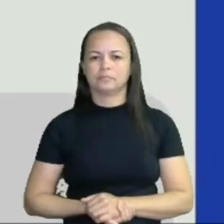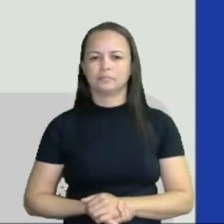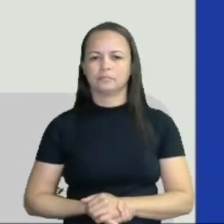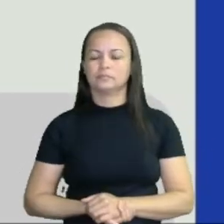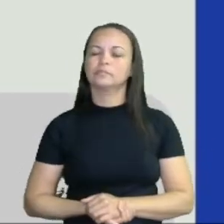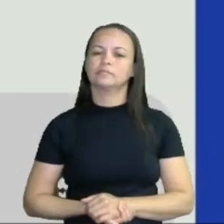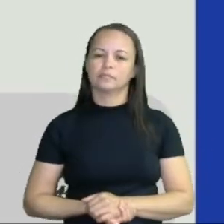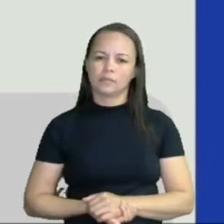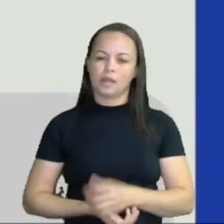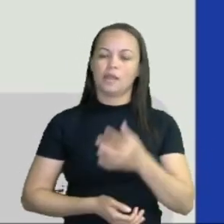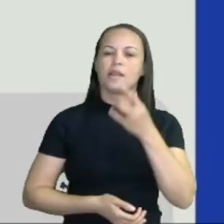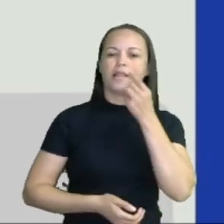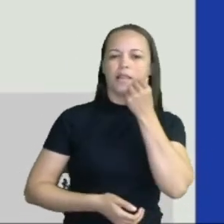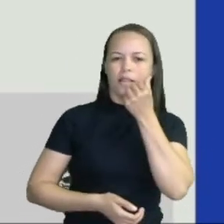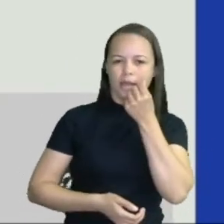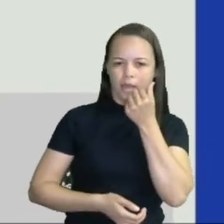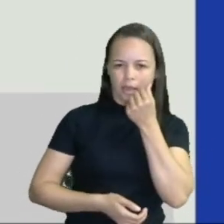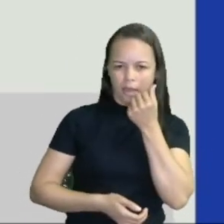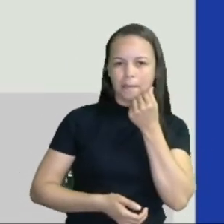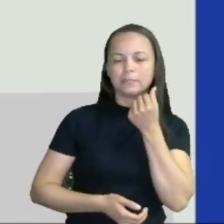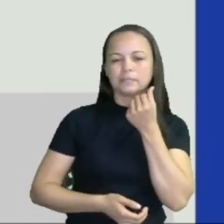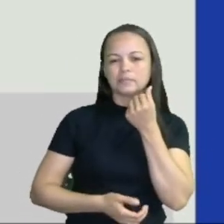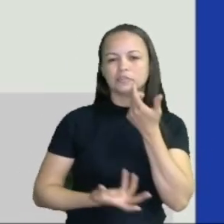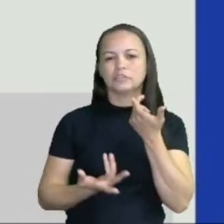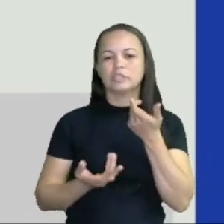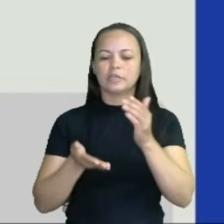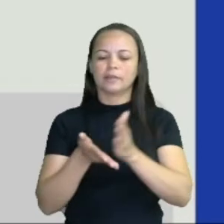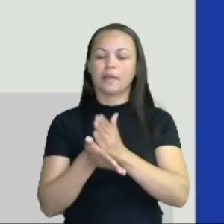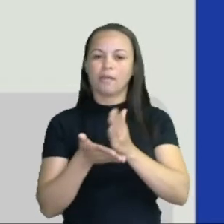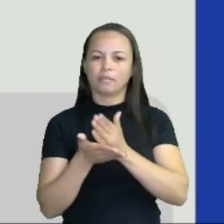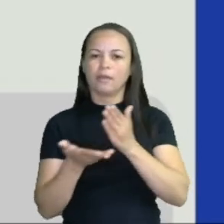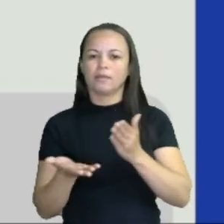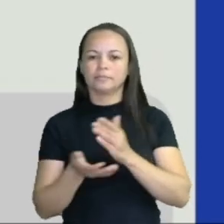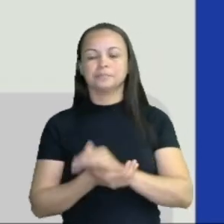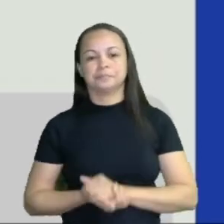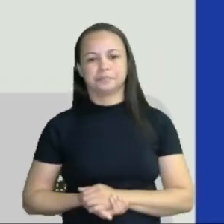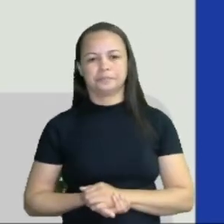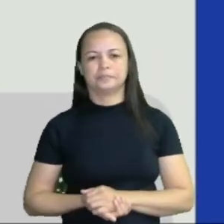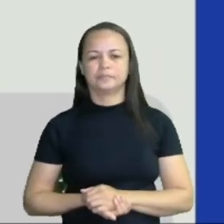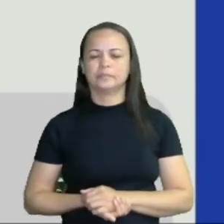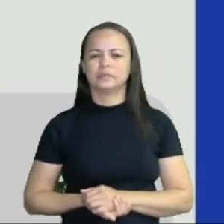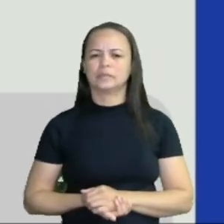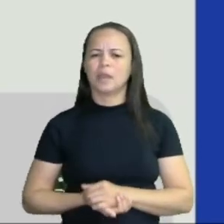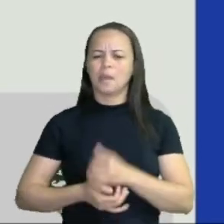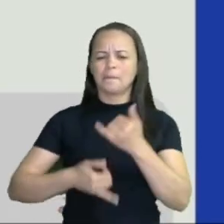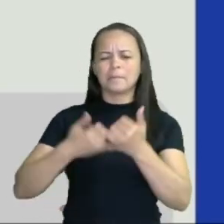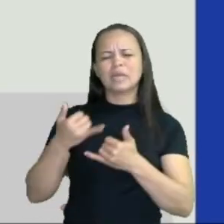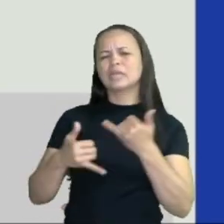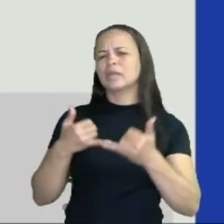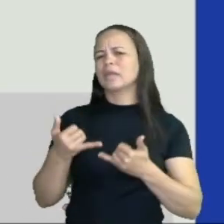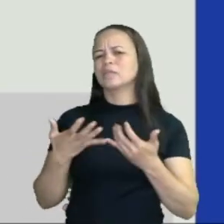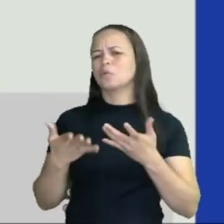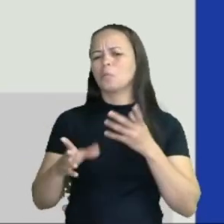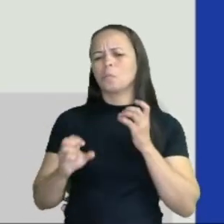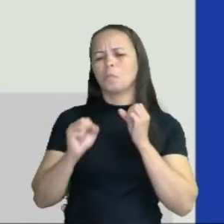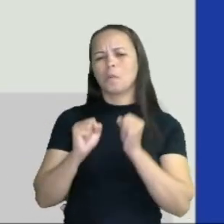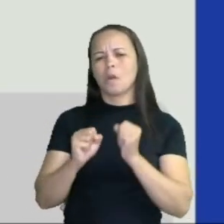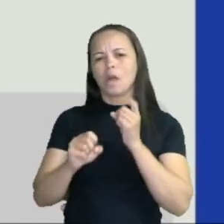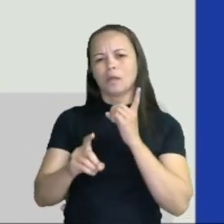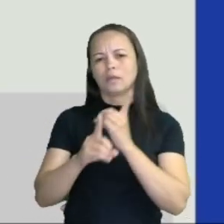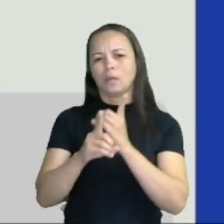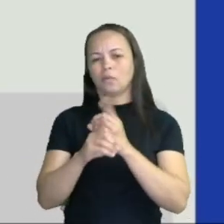Muito bem, ó, lápis, que é um objeto escolar, e um caderno. E brinquedo, qual o brinquedo que a gente pode encontrar